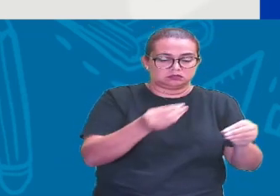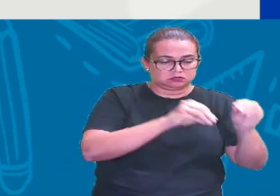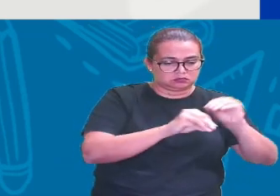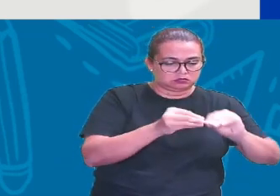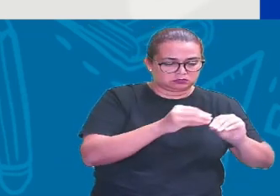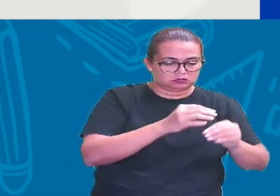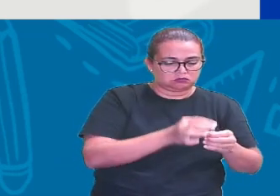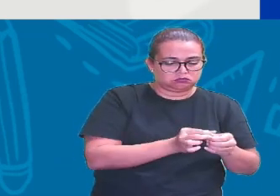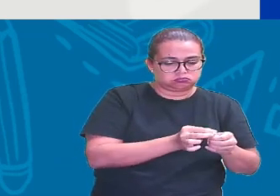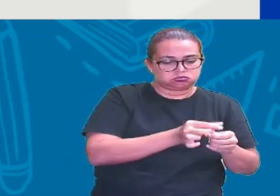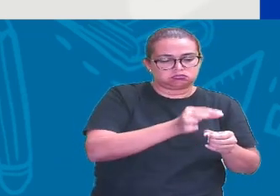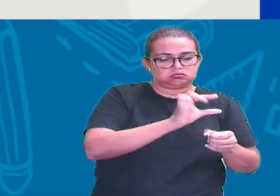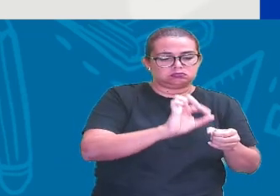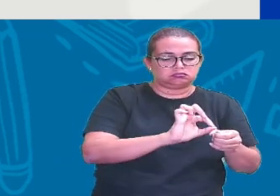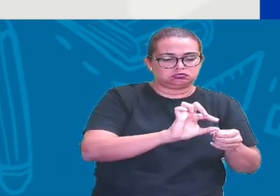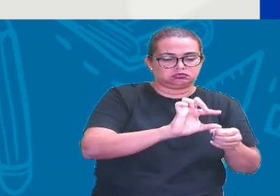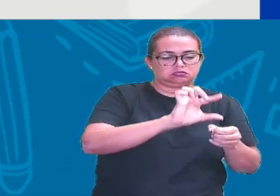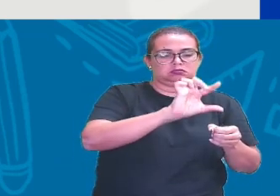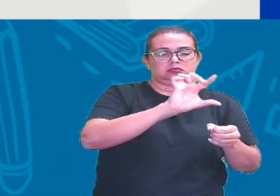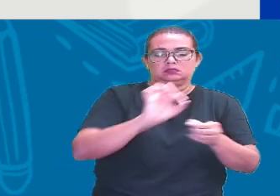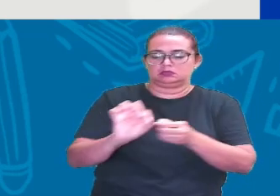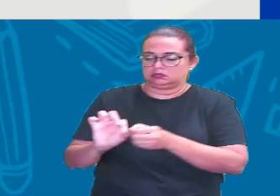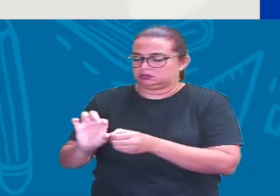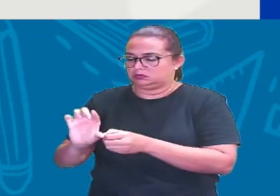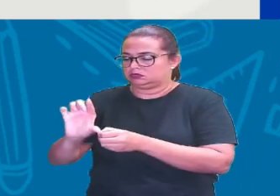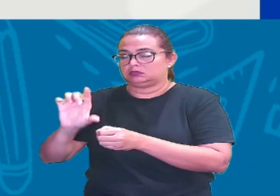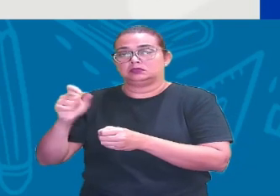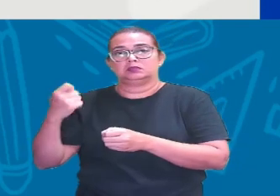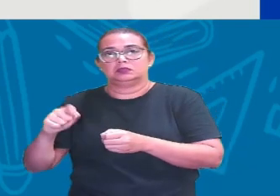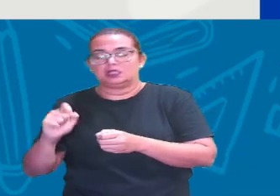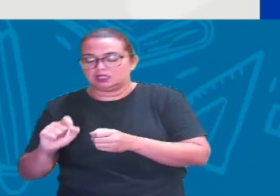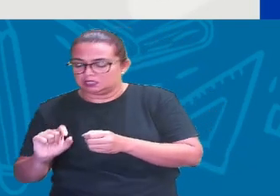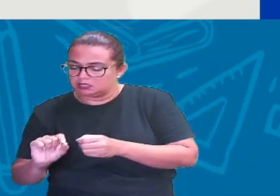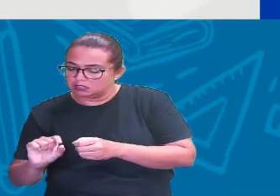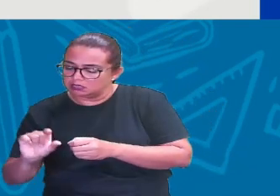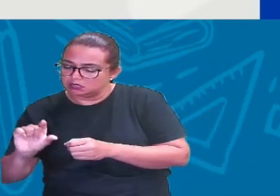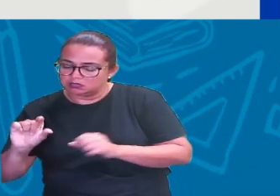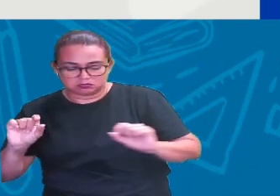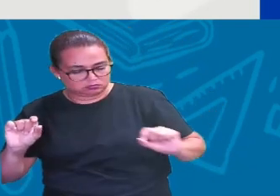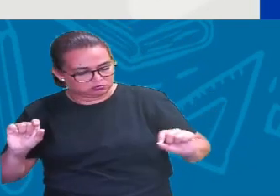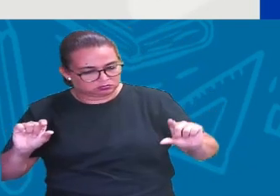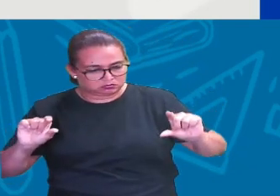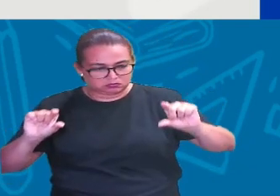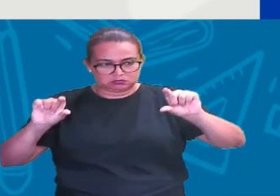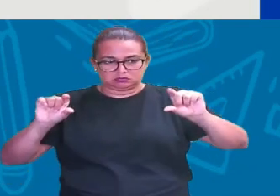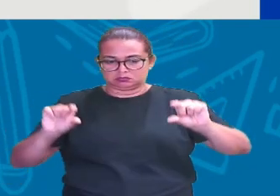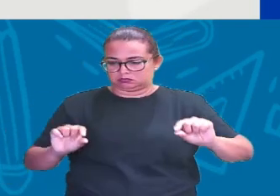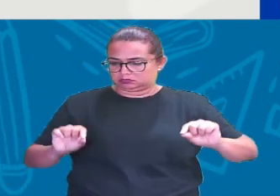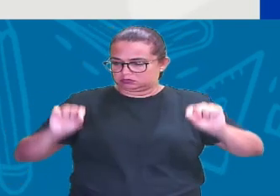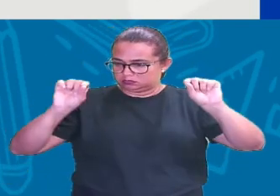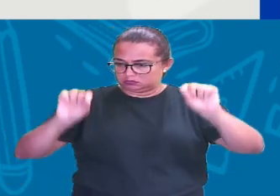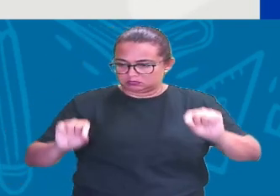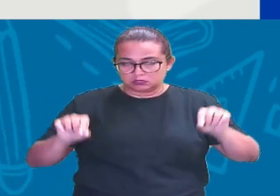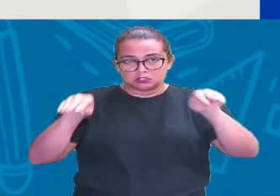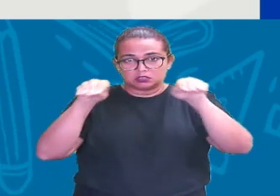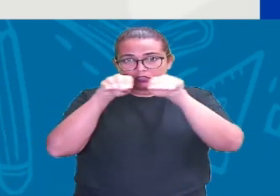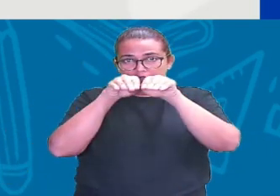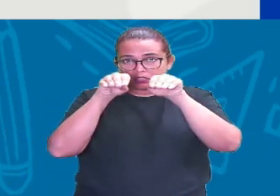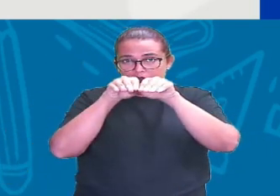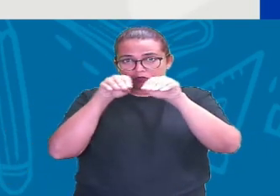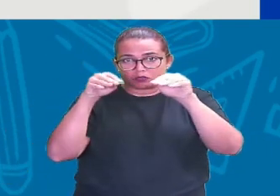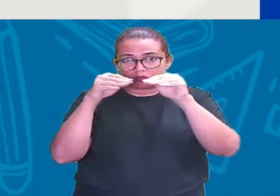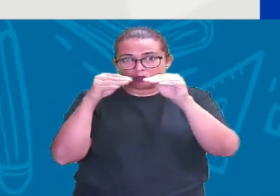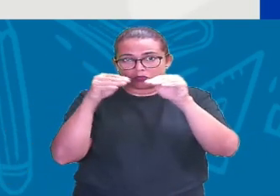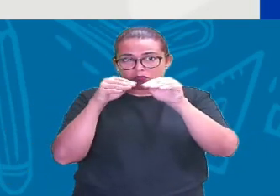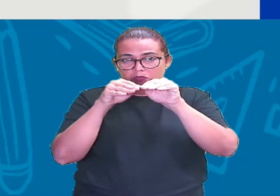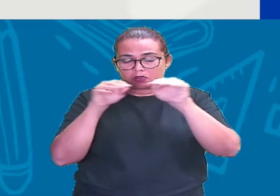mesmo tipo e todas as pilhas tenham a mesma altura, ou seja, vão ter algo